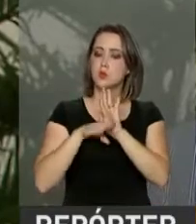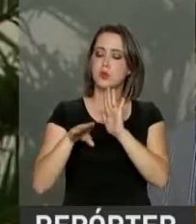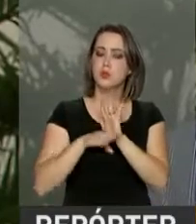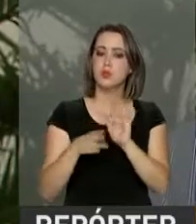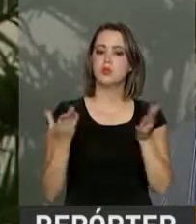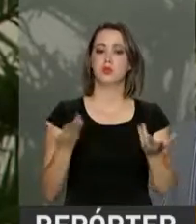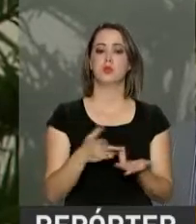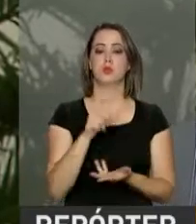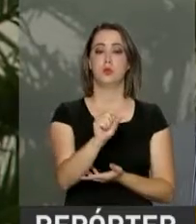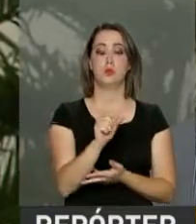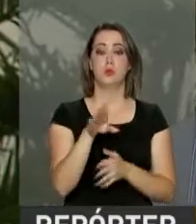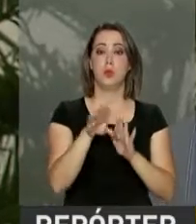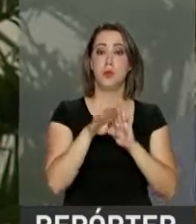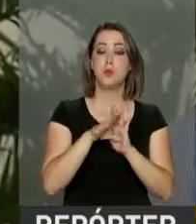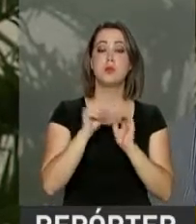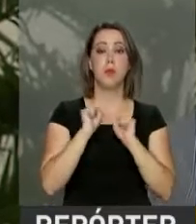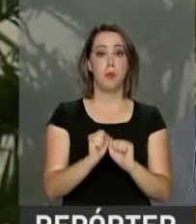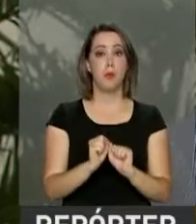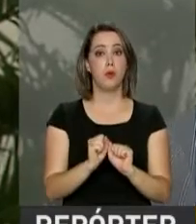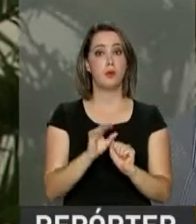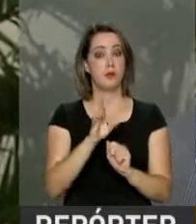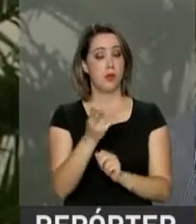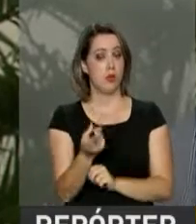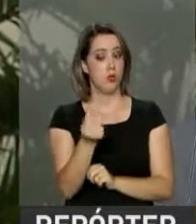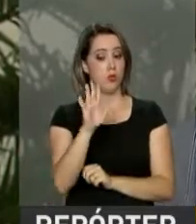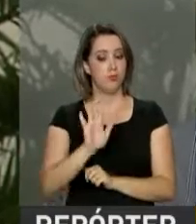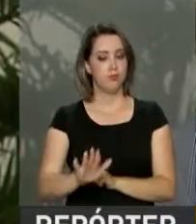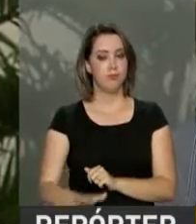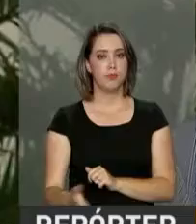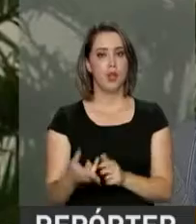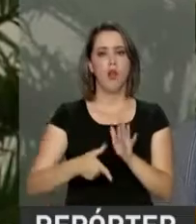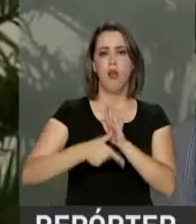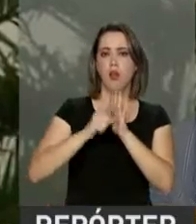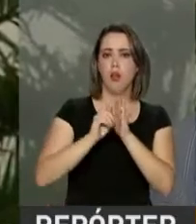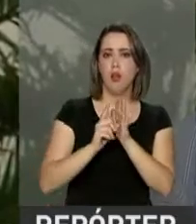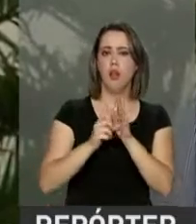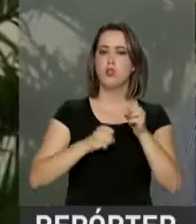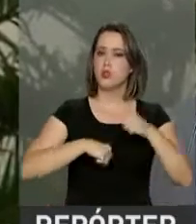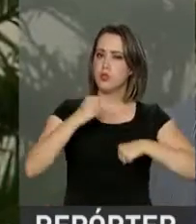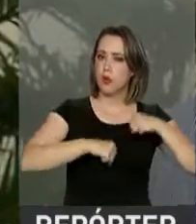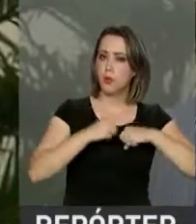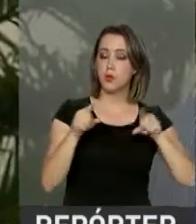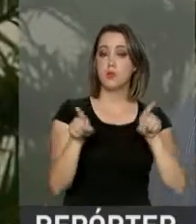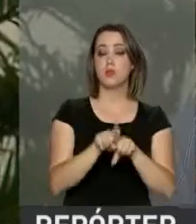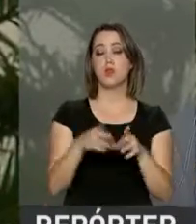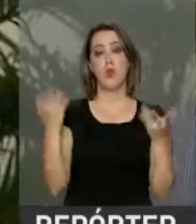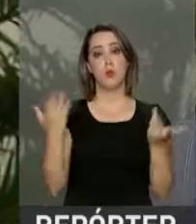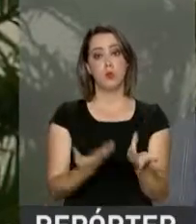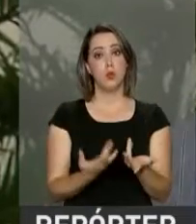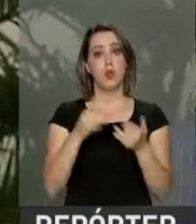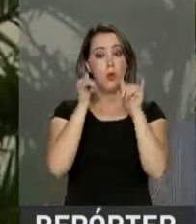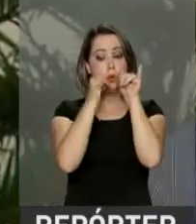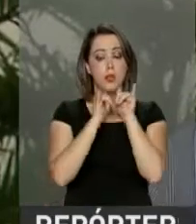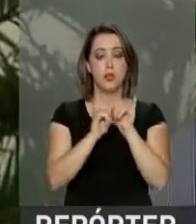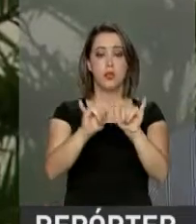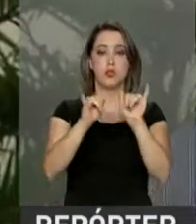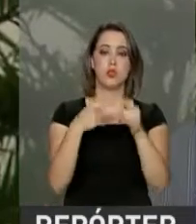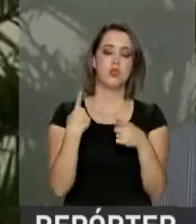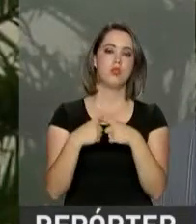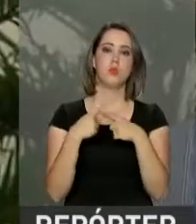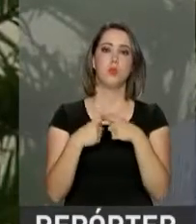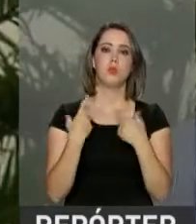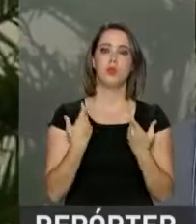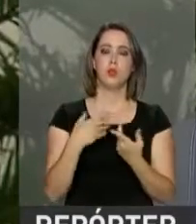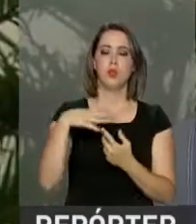agora possam reduzir custos antes era na linha de produção e agora com o custo de energia haja vista que